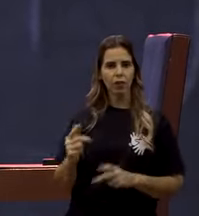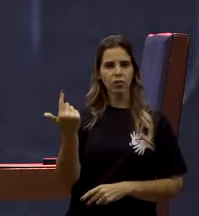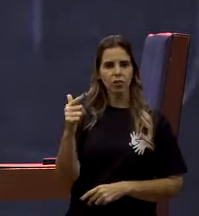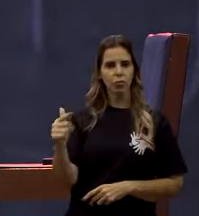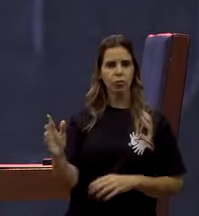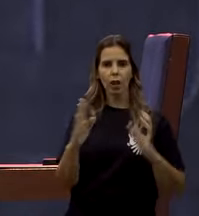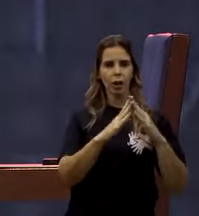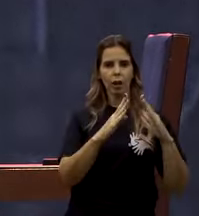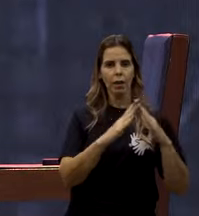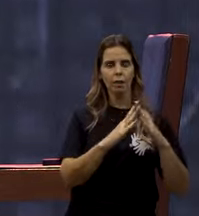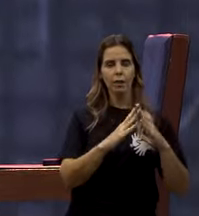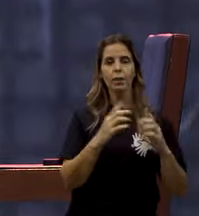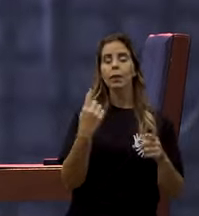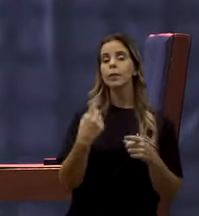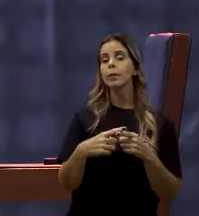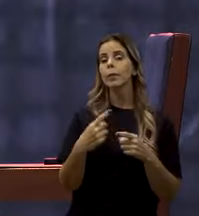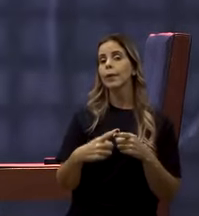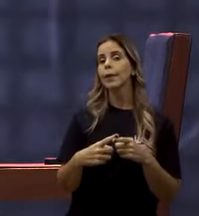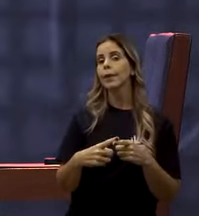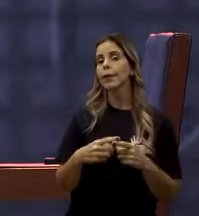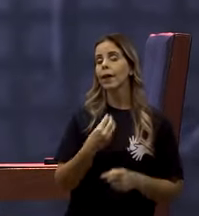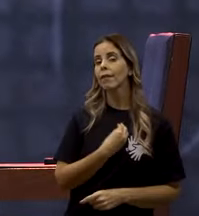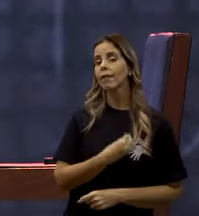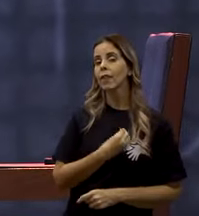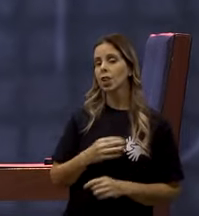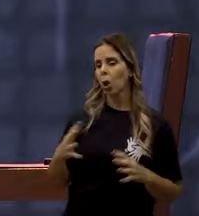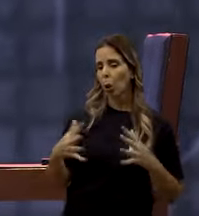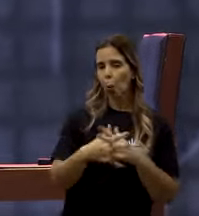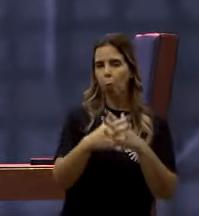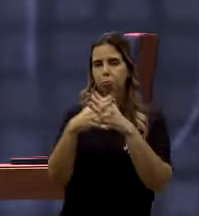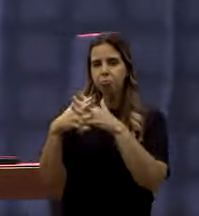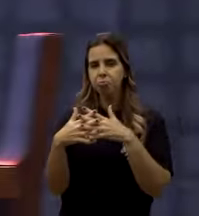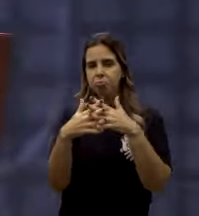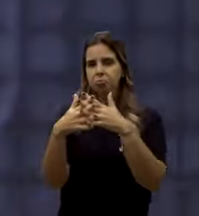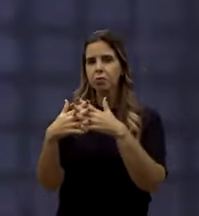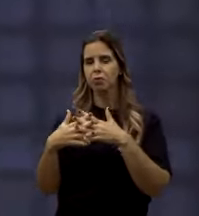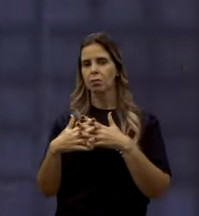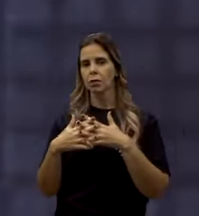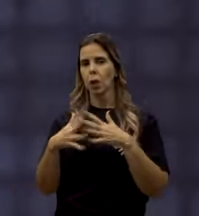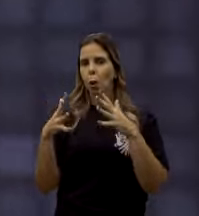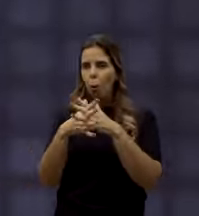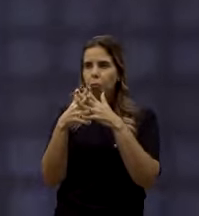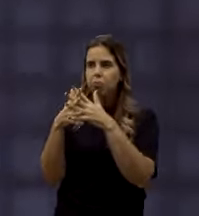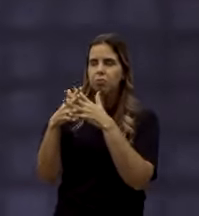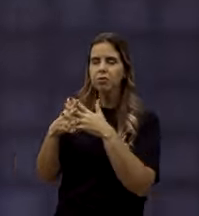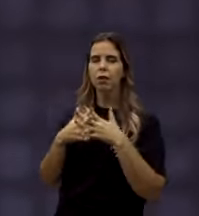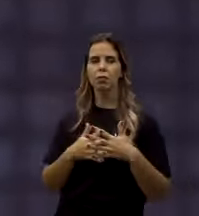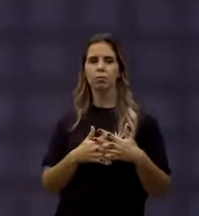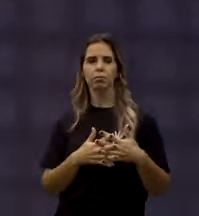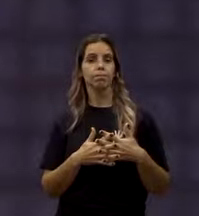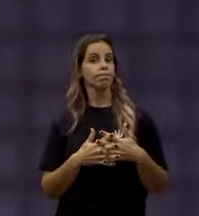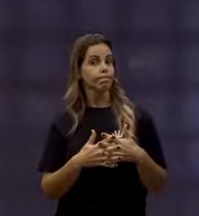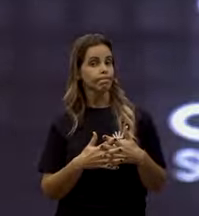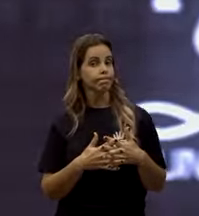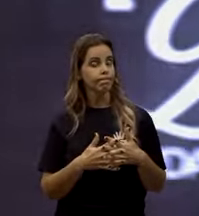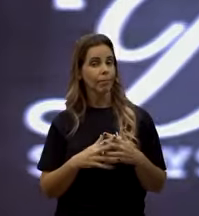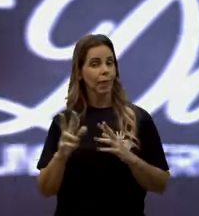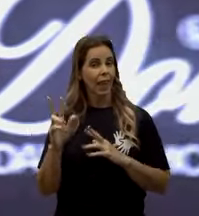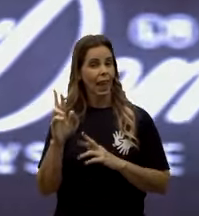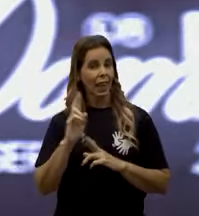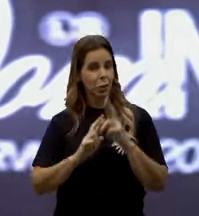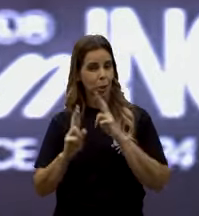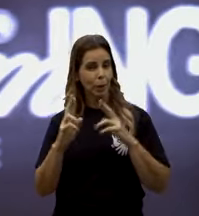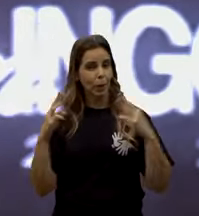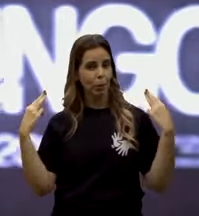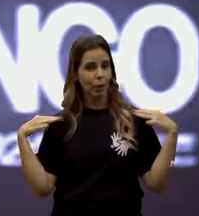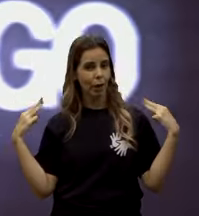de confusão desnecessária que a gente tá entrando Eu tenho 19 anos de relacionamento com Mariana Eu já falei para ela não adianta me